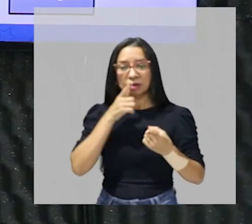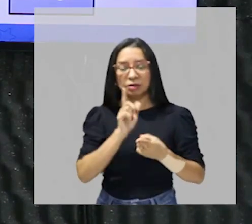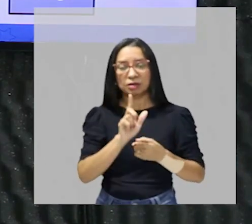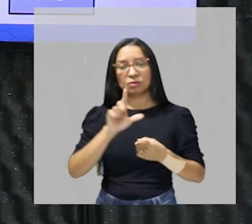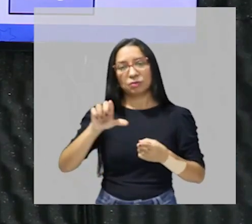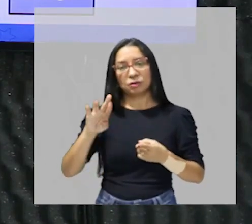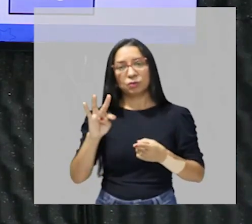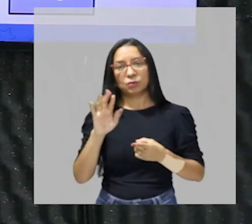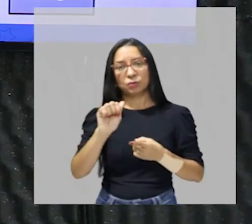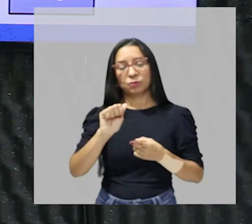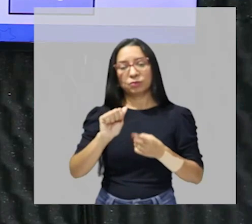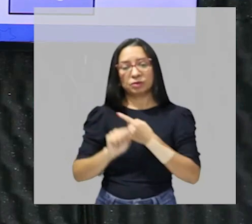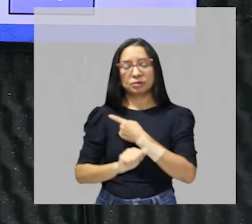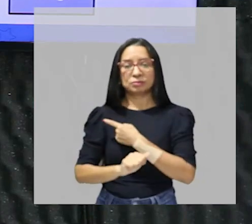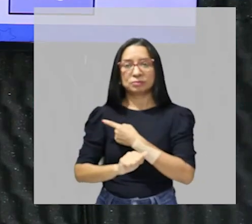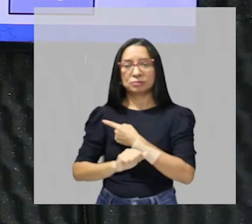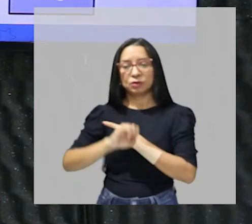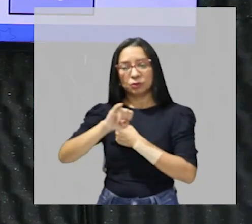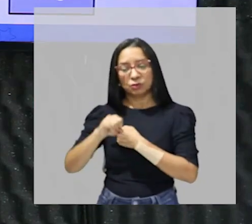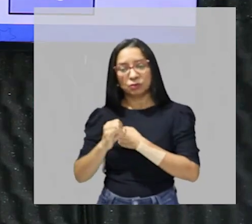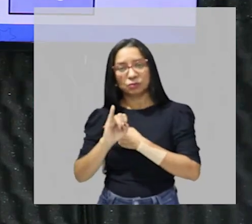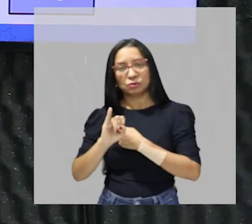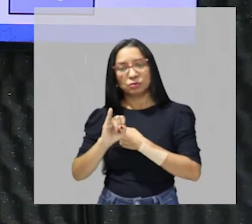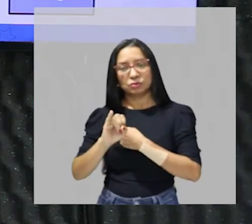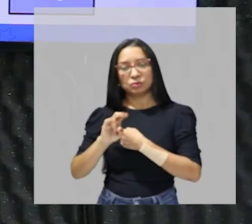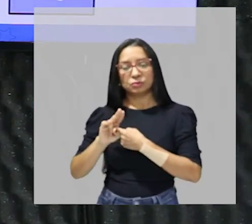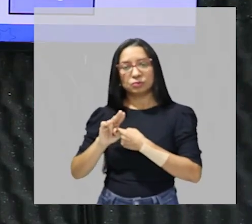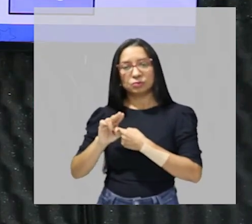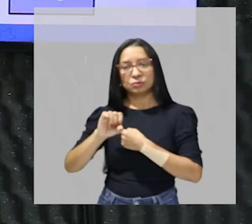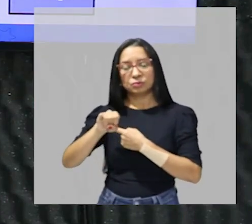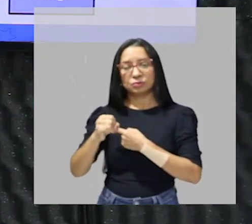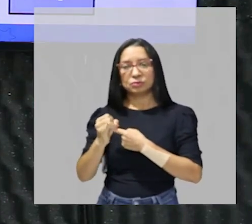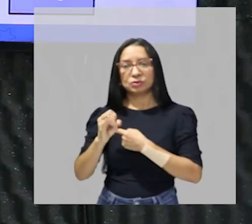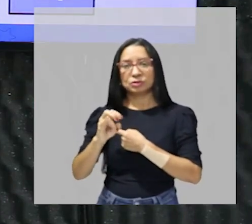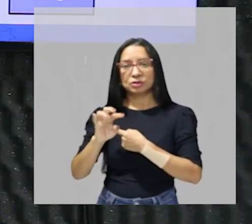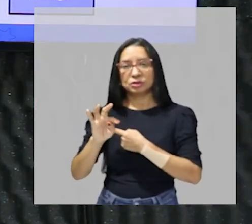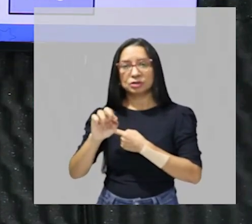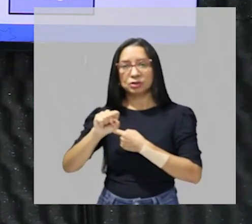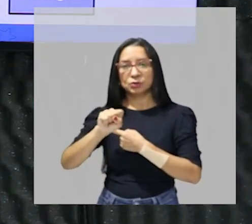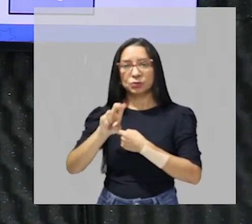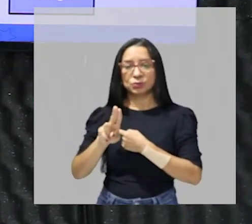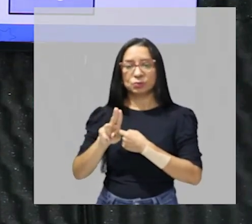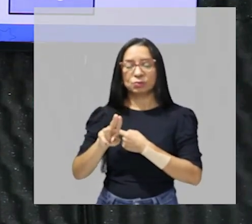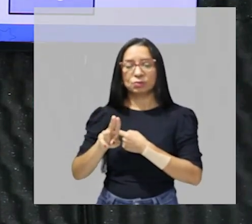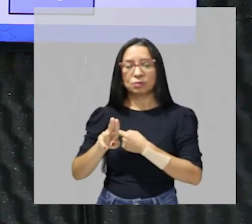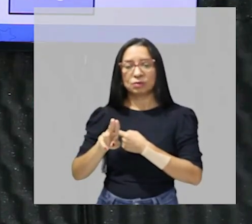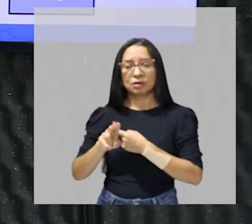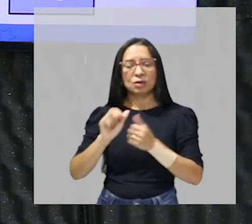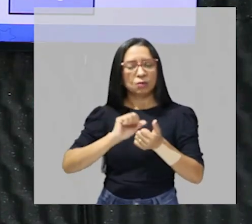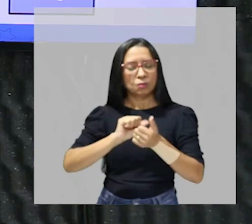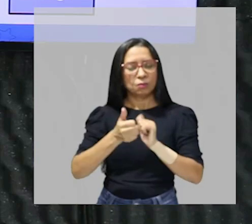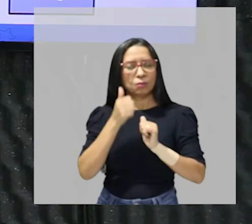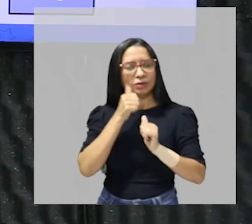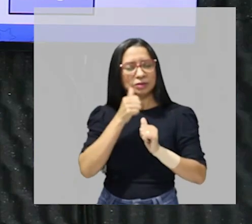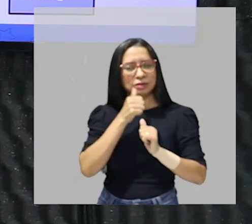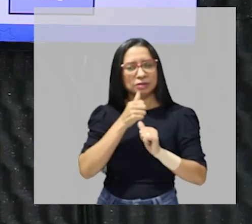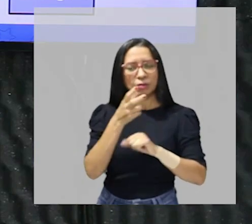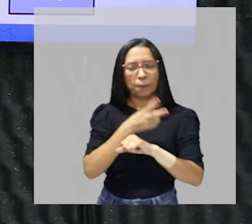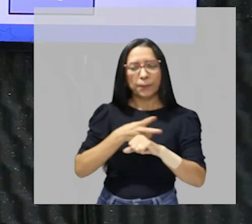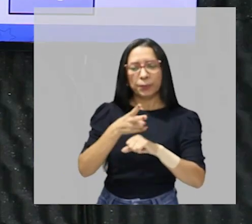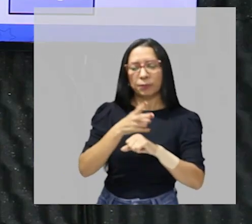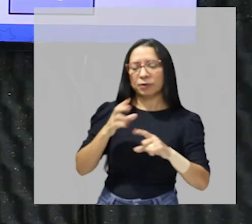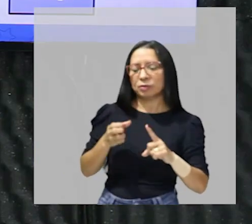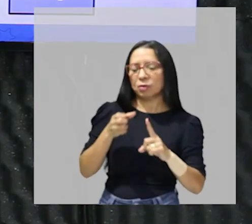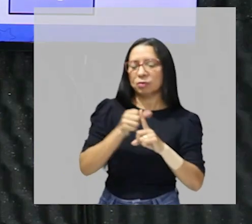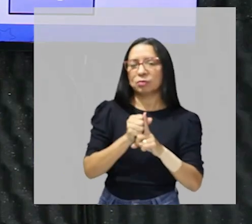luta. No jiu-jitsu, também é de domínio. O atleta vai estar aqui todo o tempo aqui buscando uma pegada, buscando fazer alguma coisa com dominar